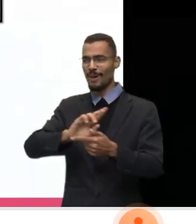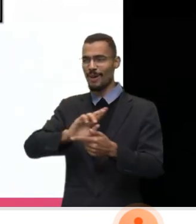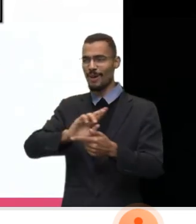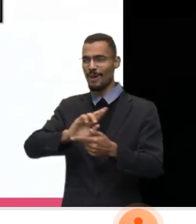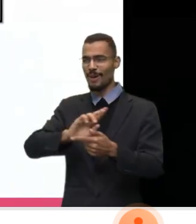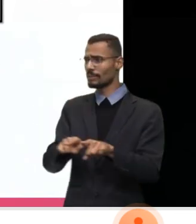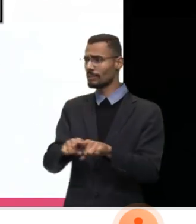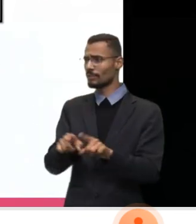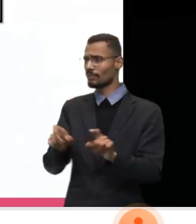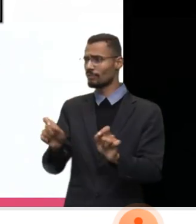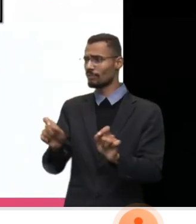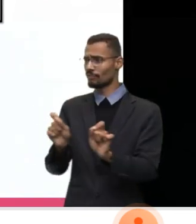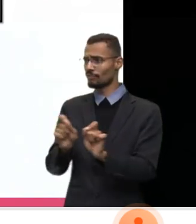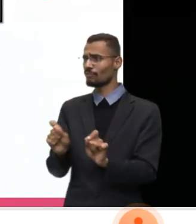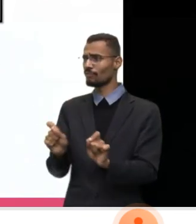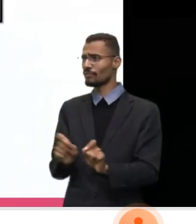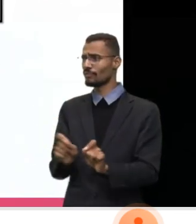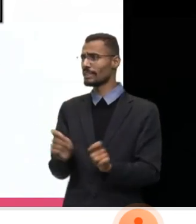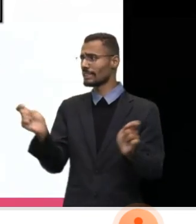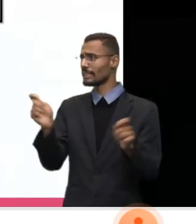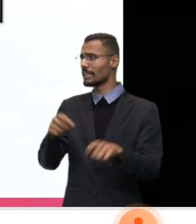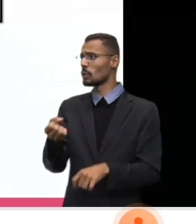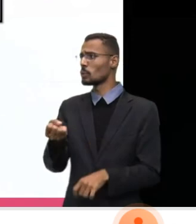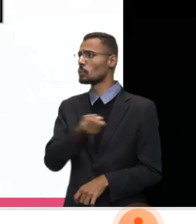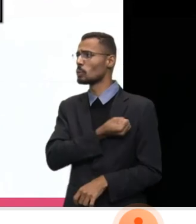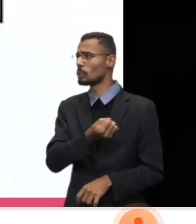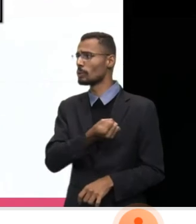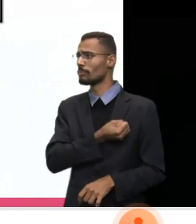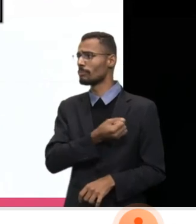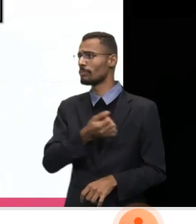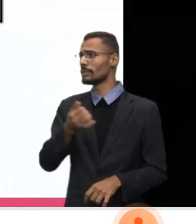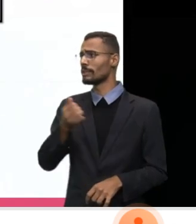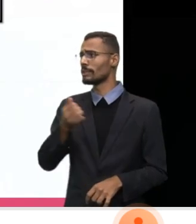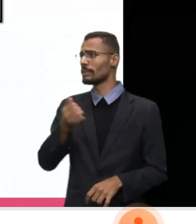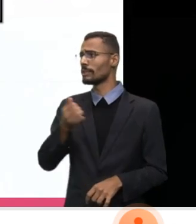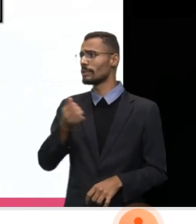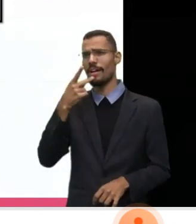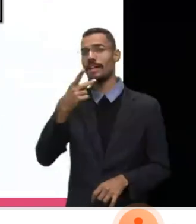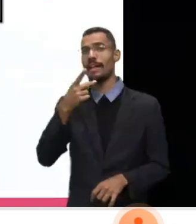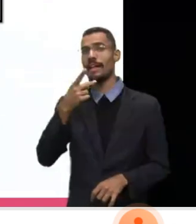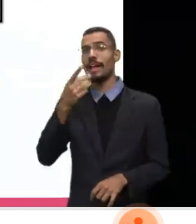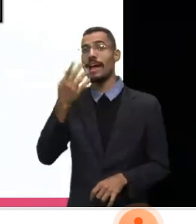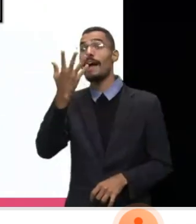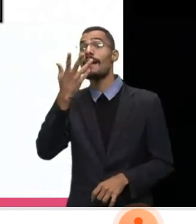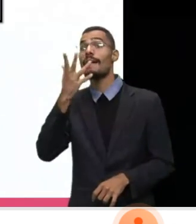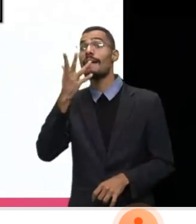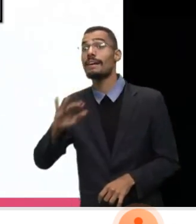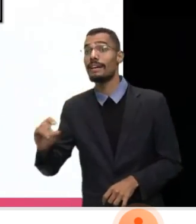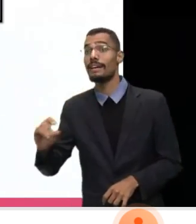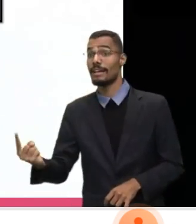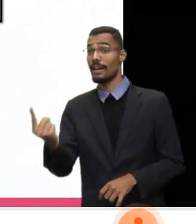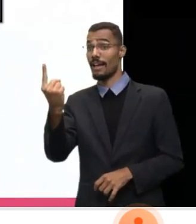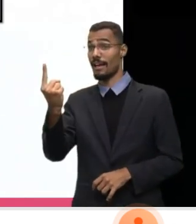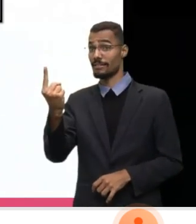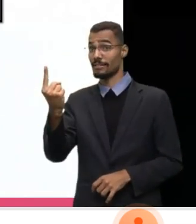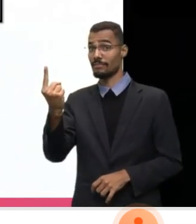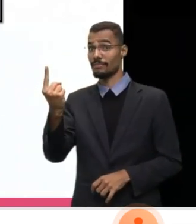essa flexão de números. Então, digamos que alguém fala assim, a criança, uma